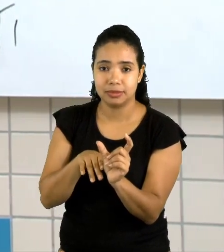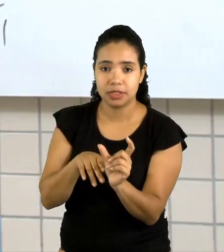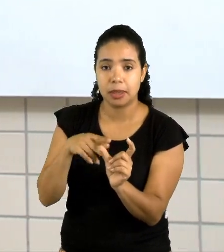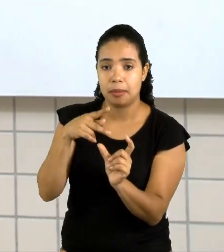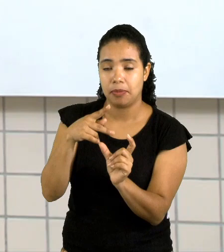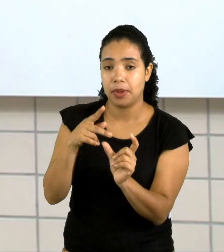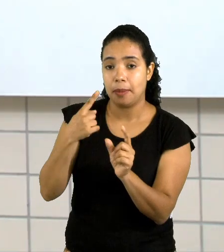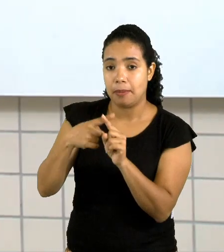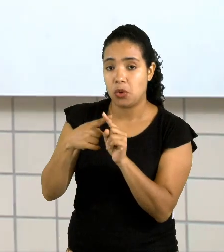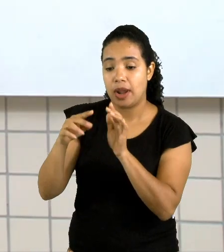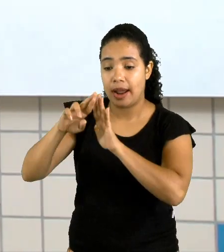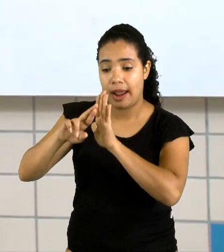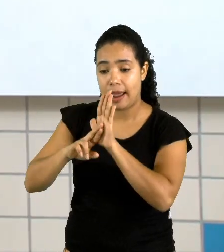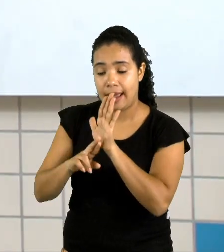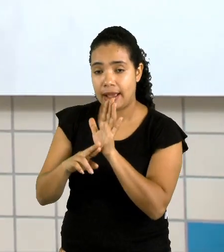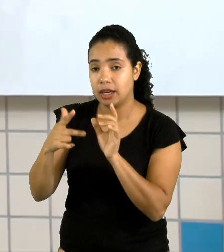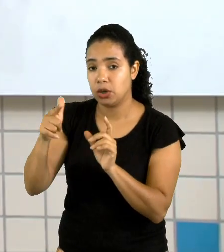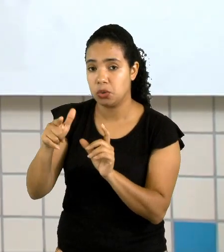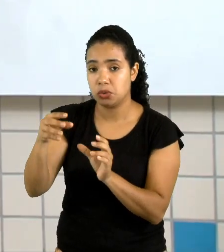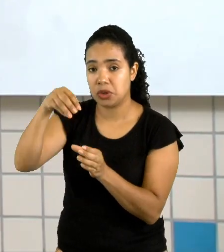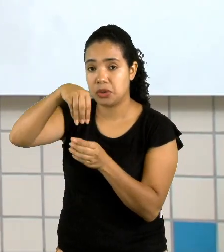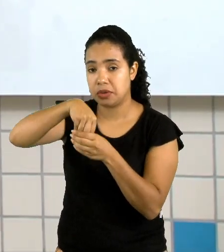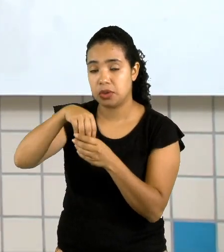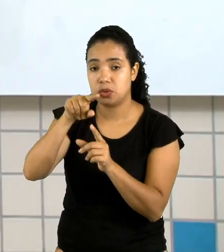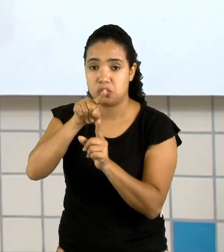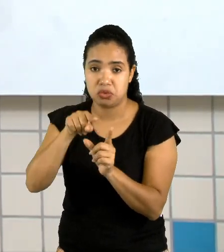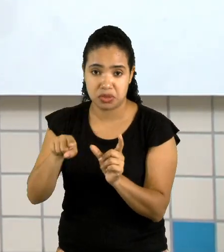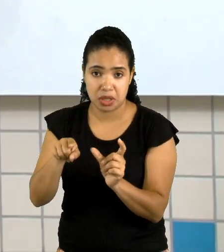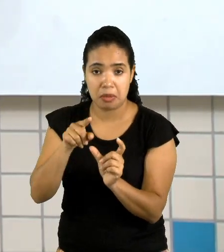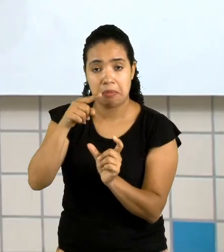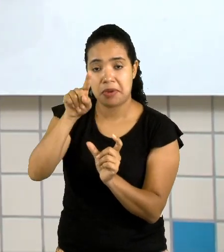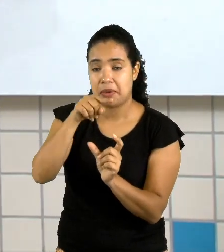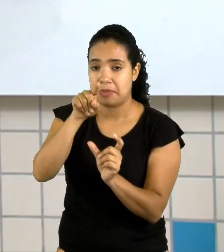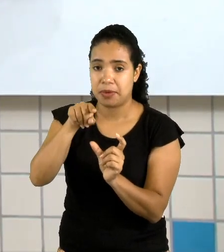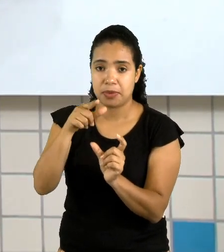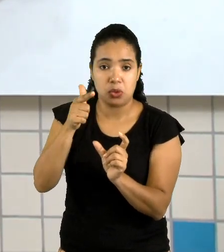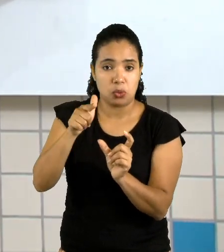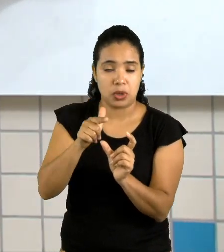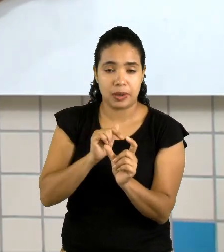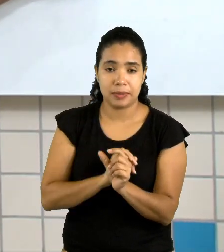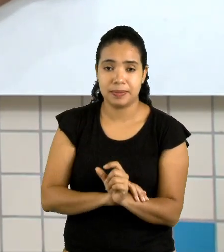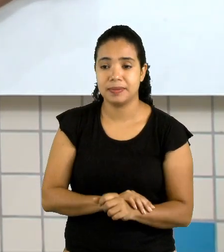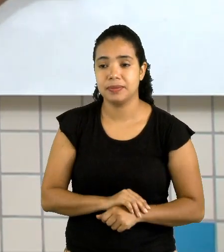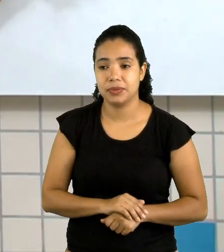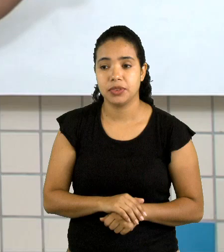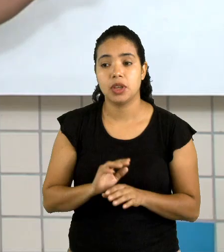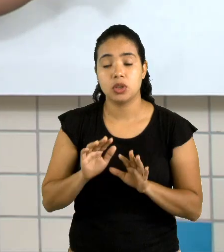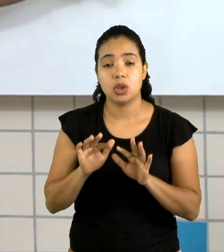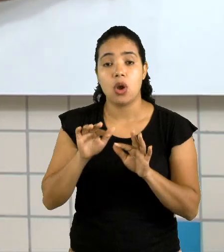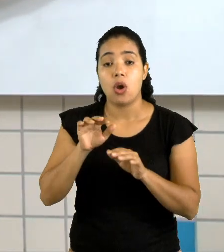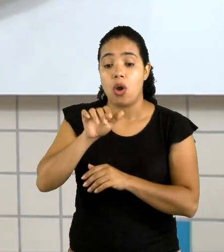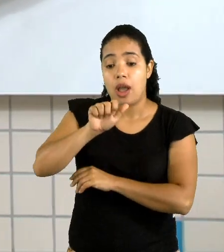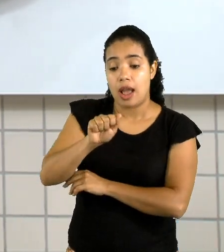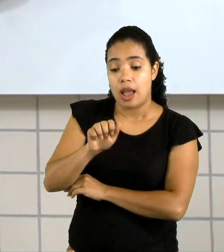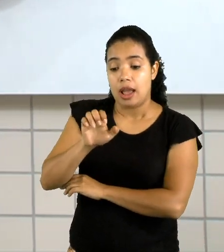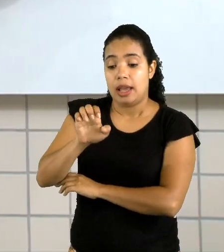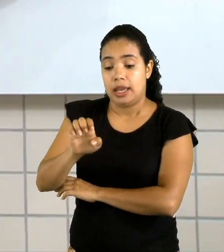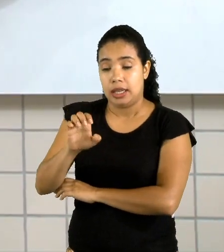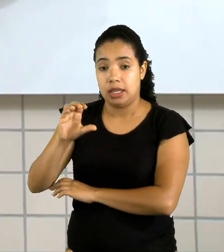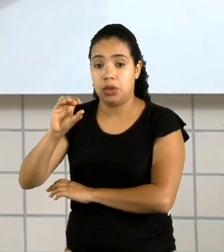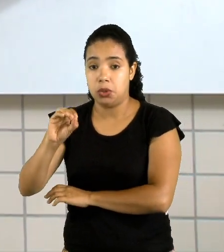acentuados apenas monossílabos terminados em A, E, O, seguidos ou não